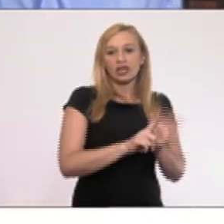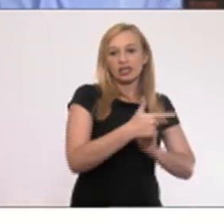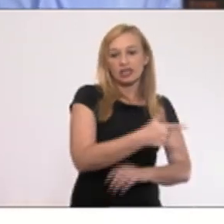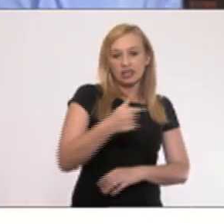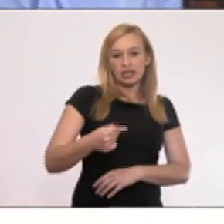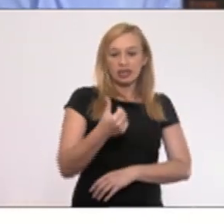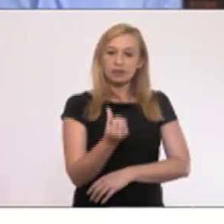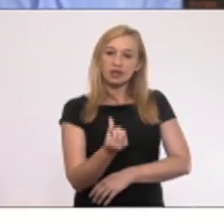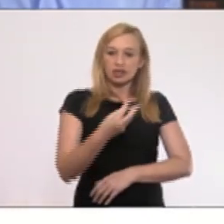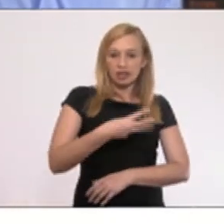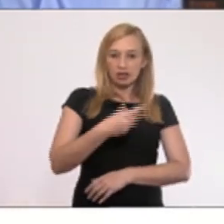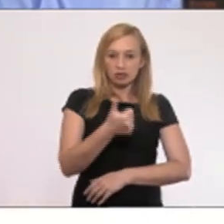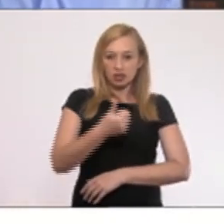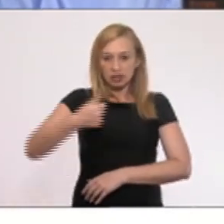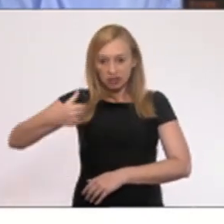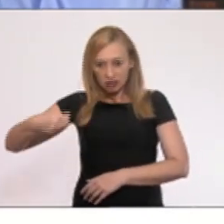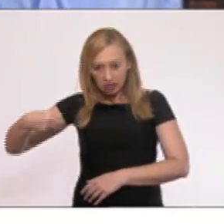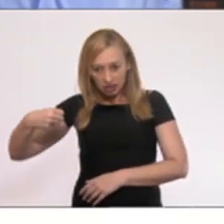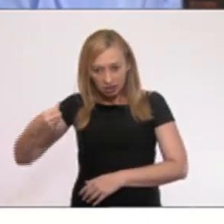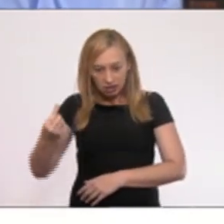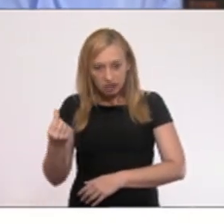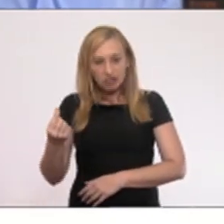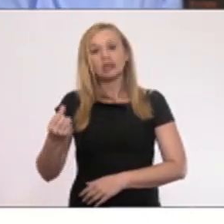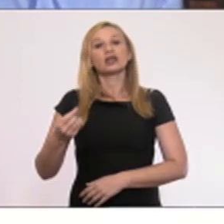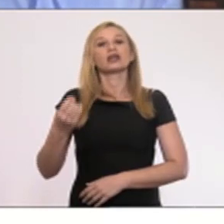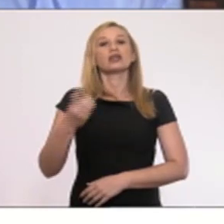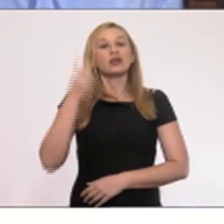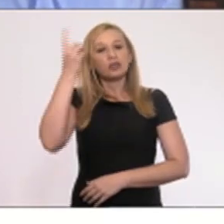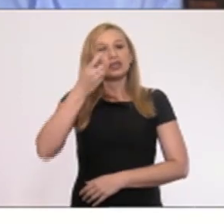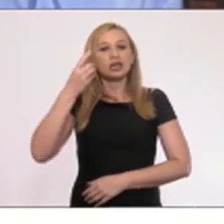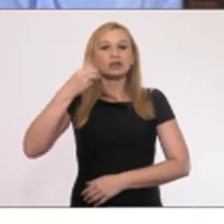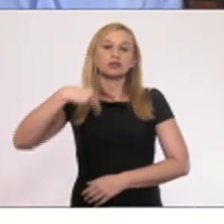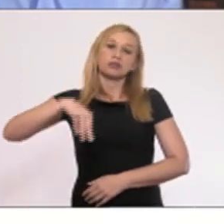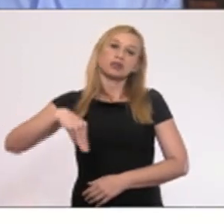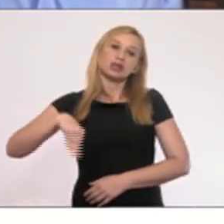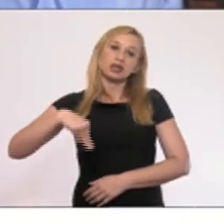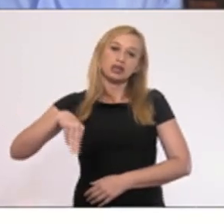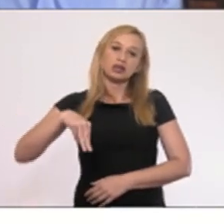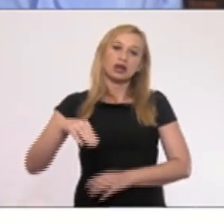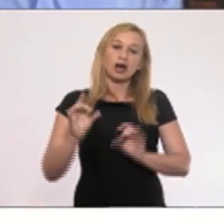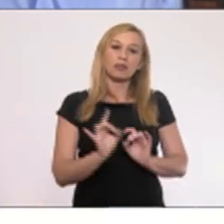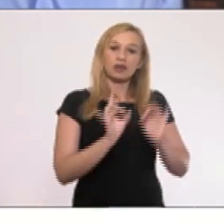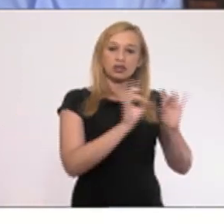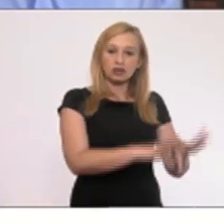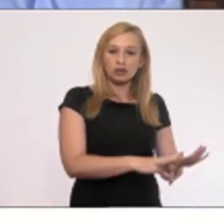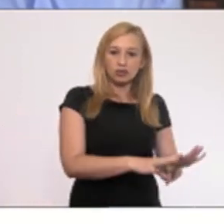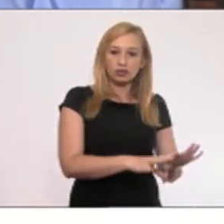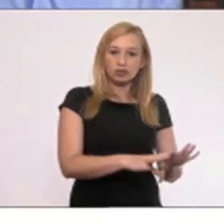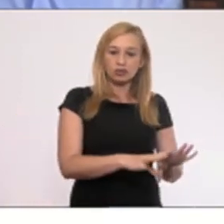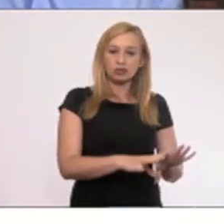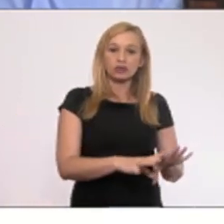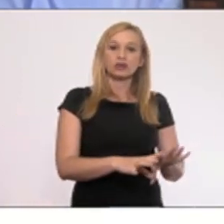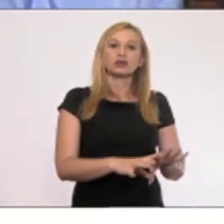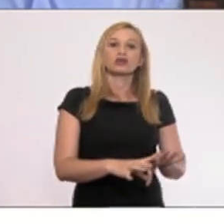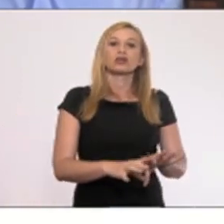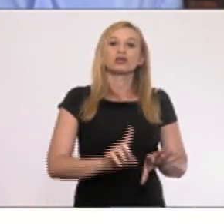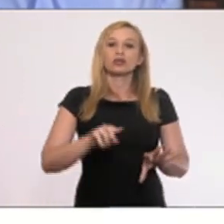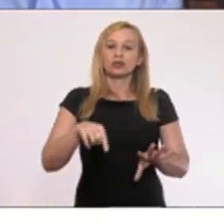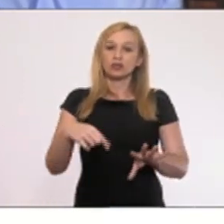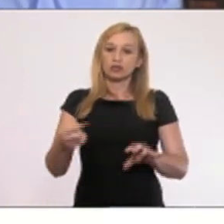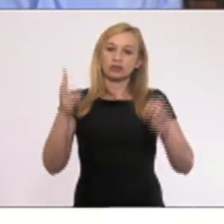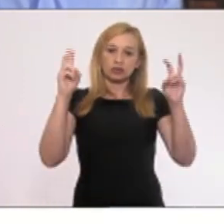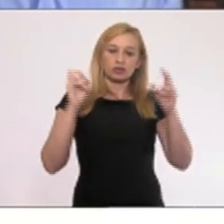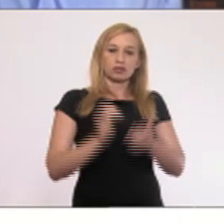1763 de 2016, de autoria do deputado Marcos Miller, que institui a campanha de atenção contra o abandono de incapazes em veículos no Estado do Rio de Janeiro e da outras